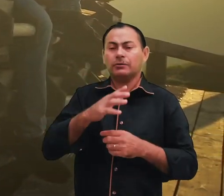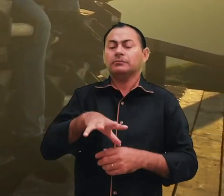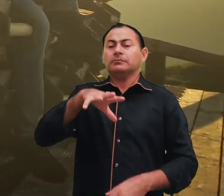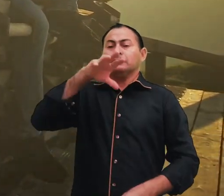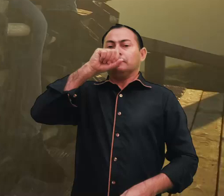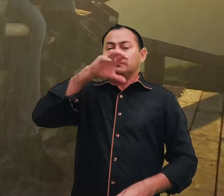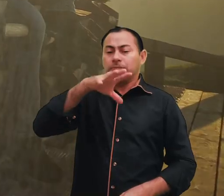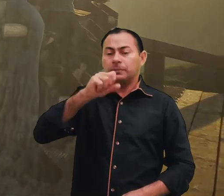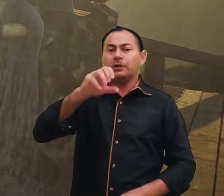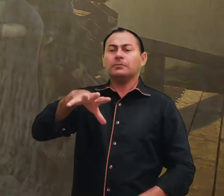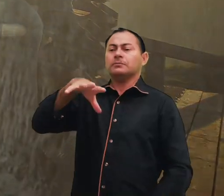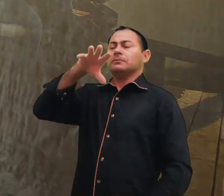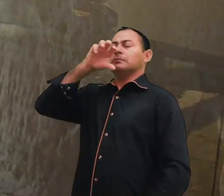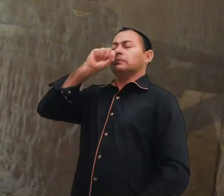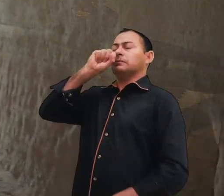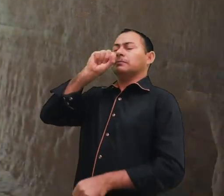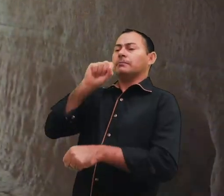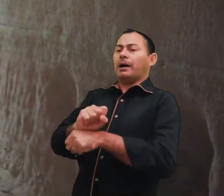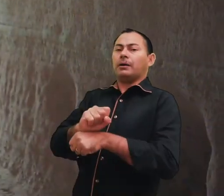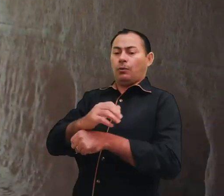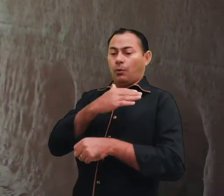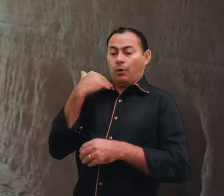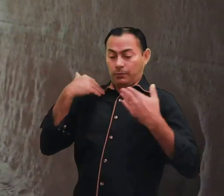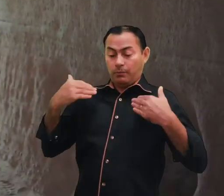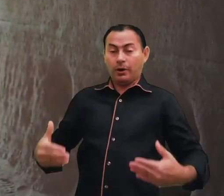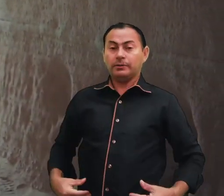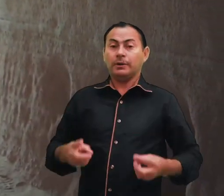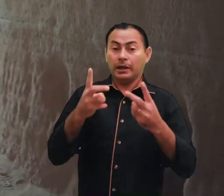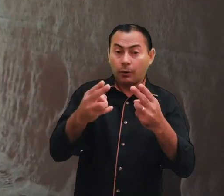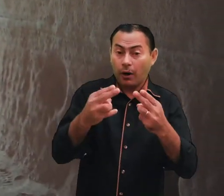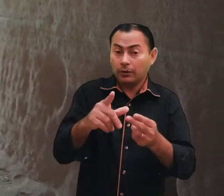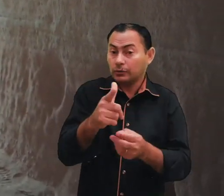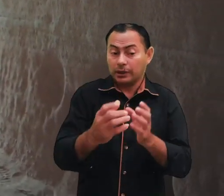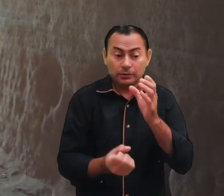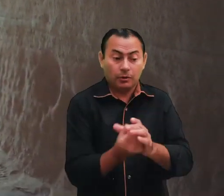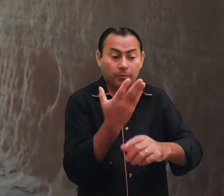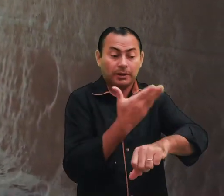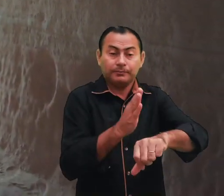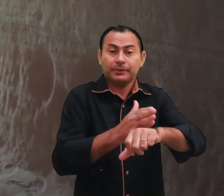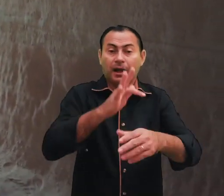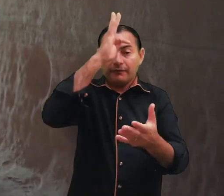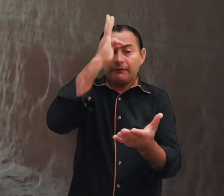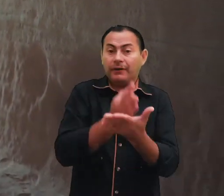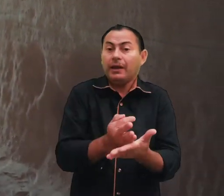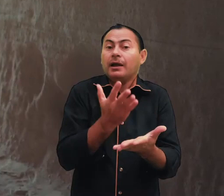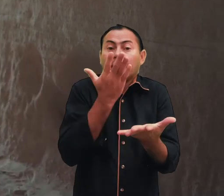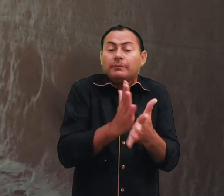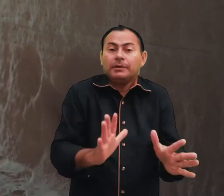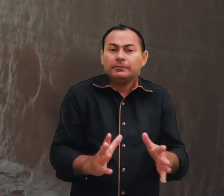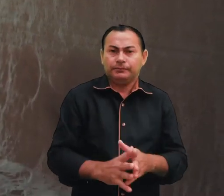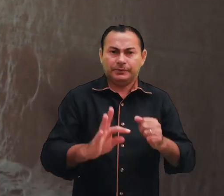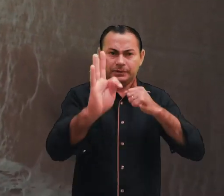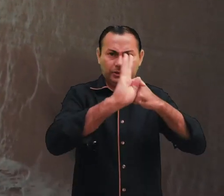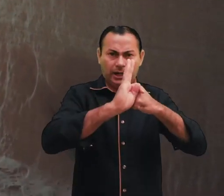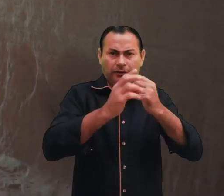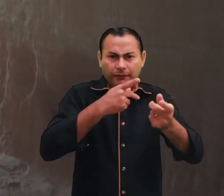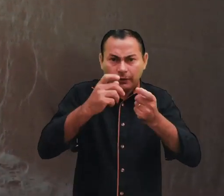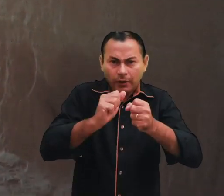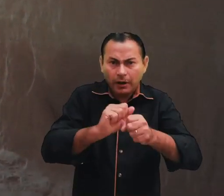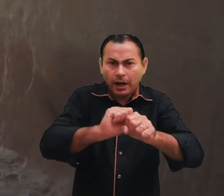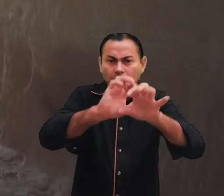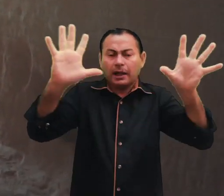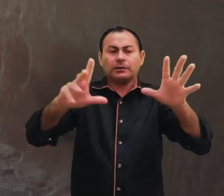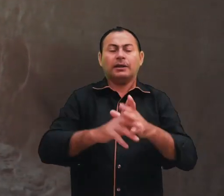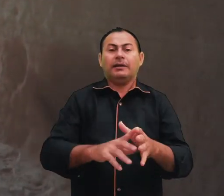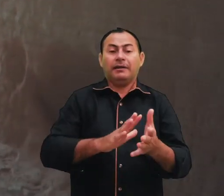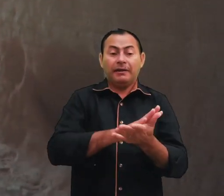Quando a respiração para, o corpo morre. Da mesma forma, quando não há obra, a sua fé é morta. Tiago deixou bem claro que não existe fé